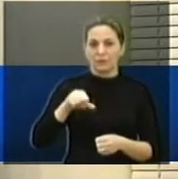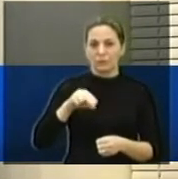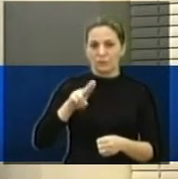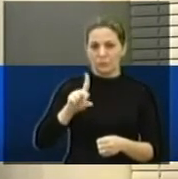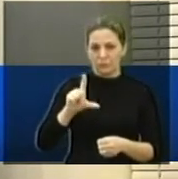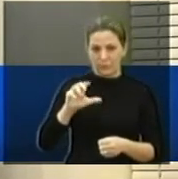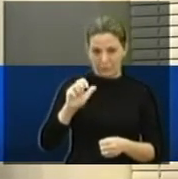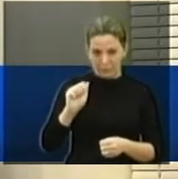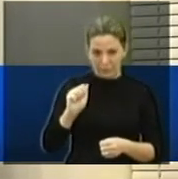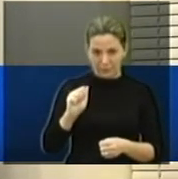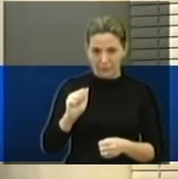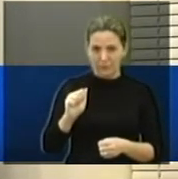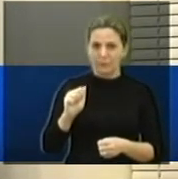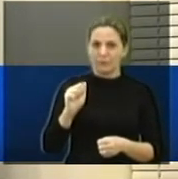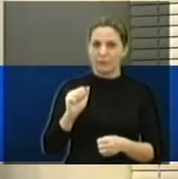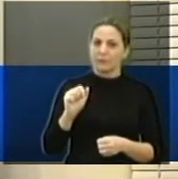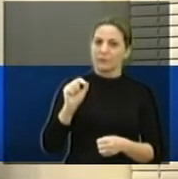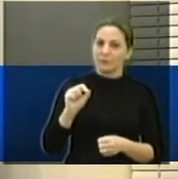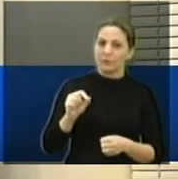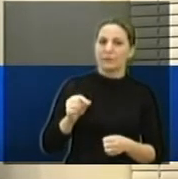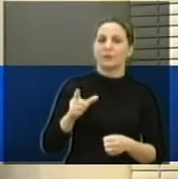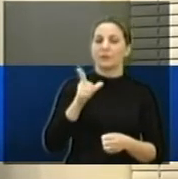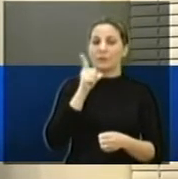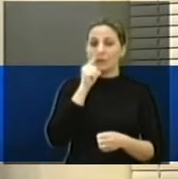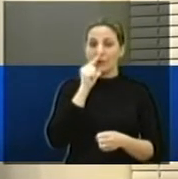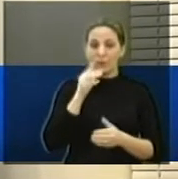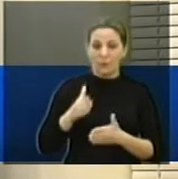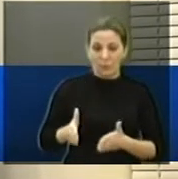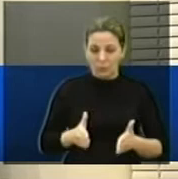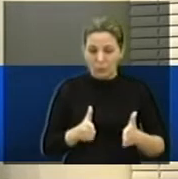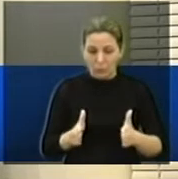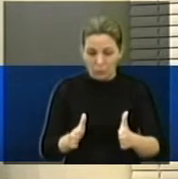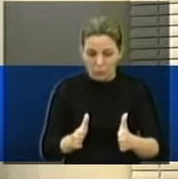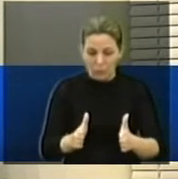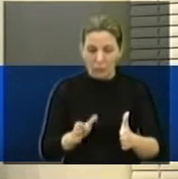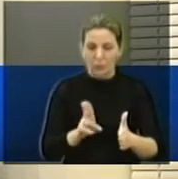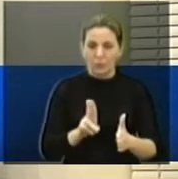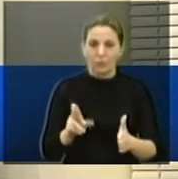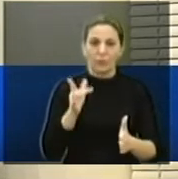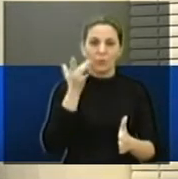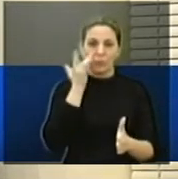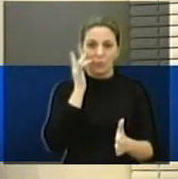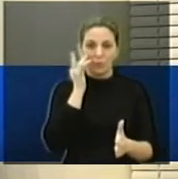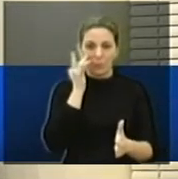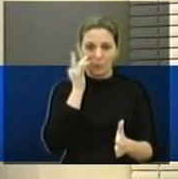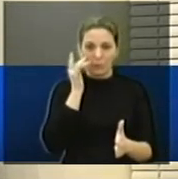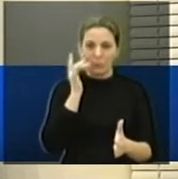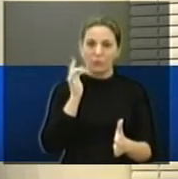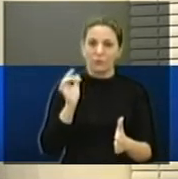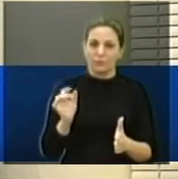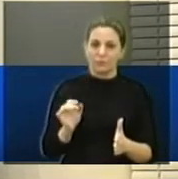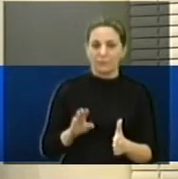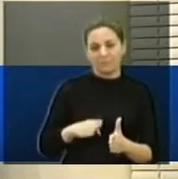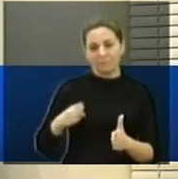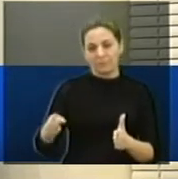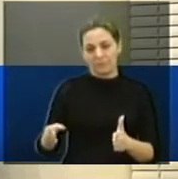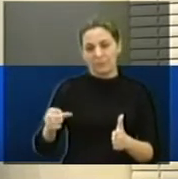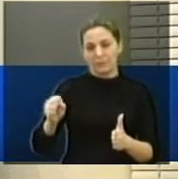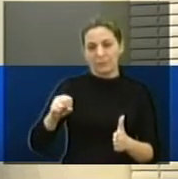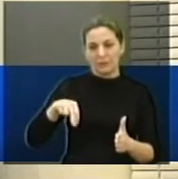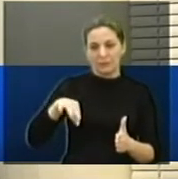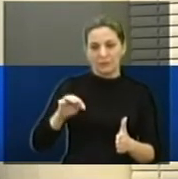é cortado pelo córrego do douro do lado santa júlia do outro e holanda opzz